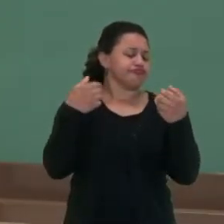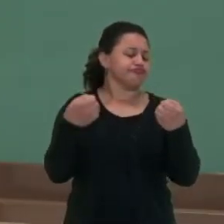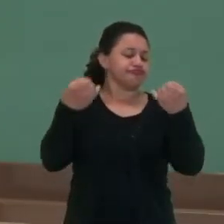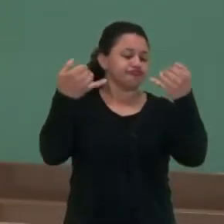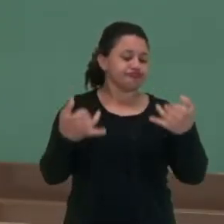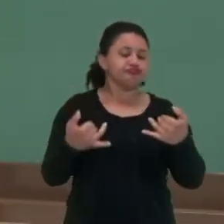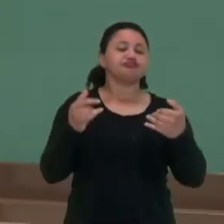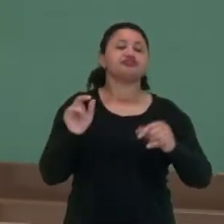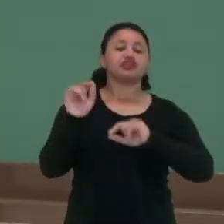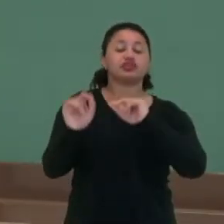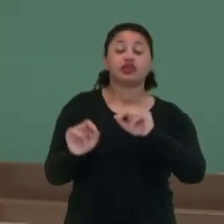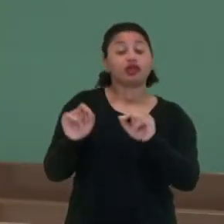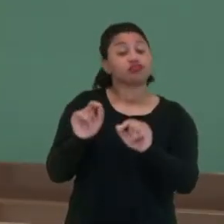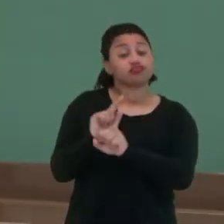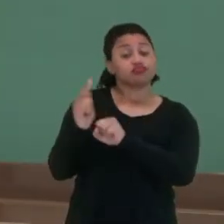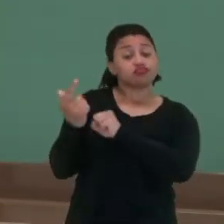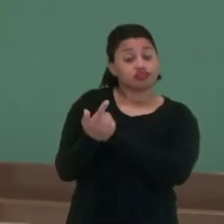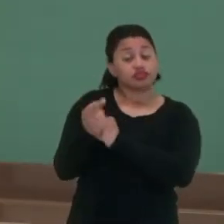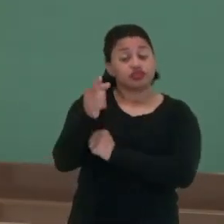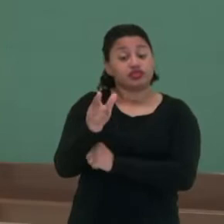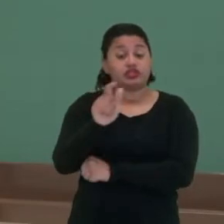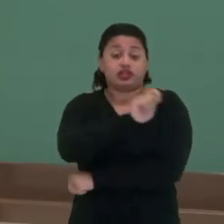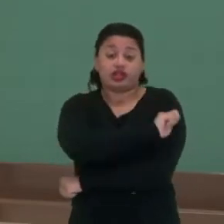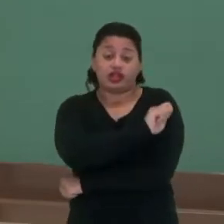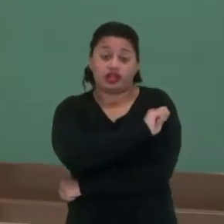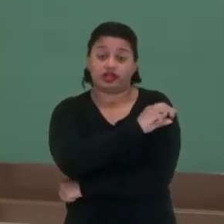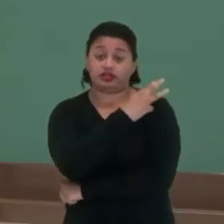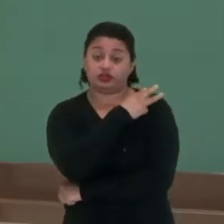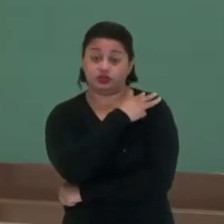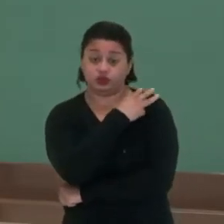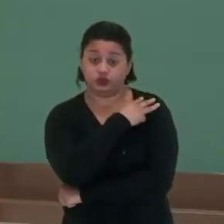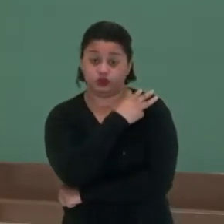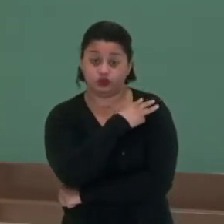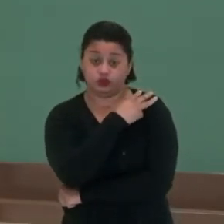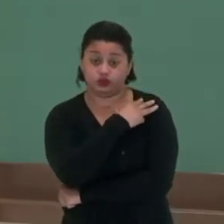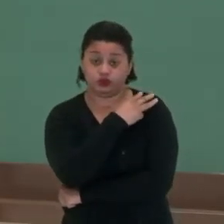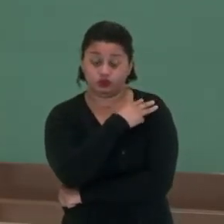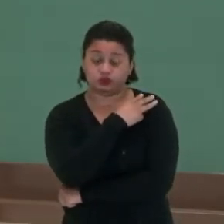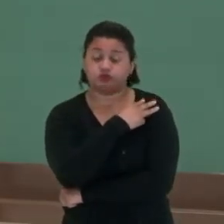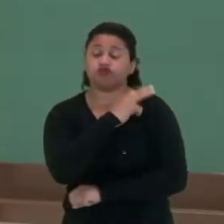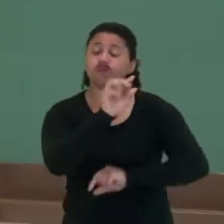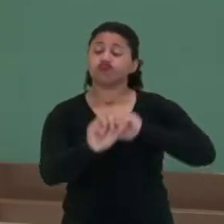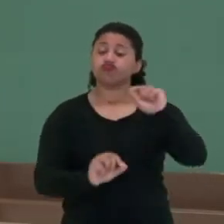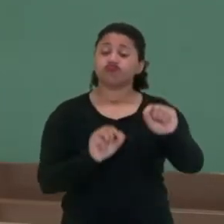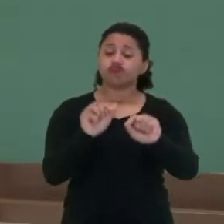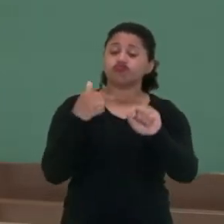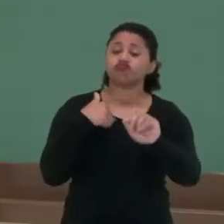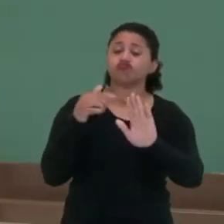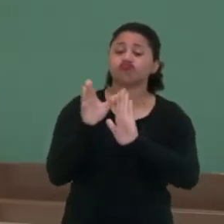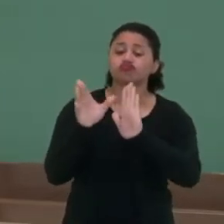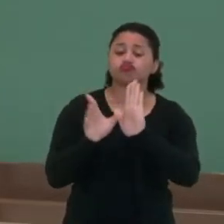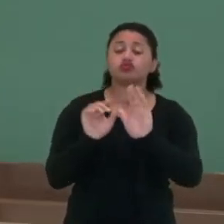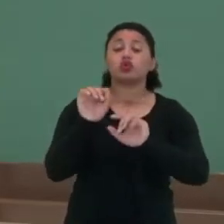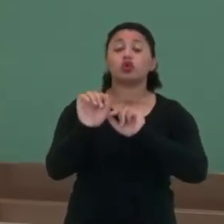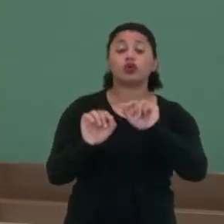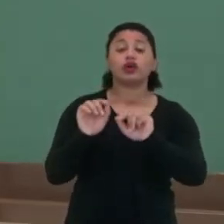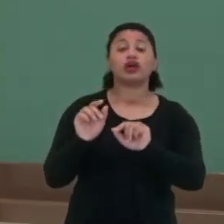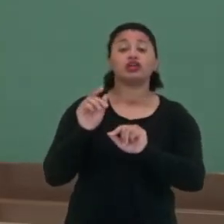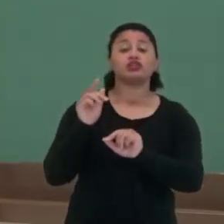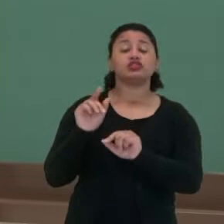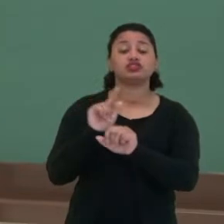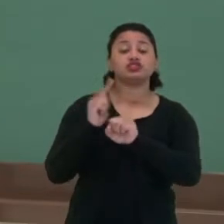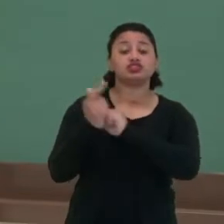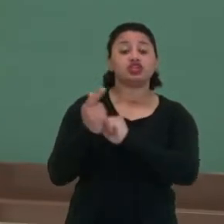essa ciência geográfica, você é estudante da terceira série do ensino médio, a gente vai falar um pouquinho sobre geopolítica, mas